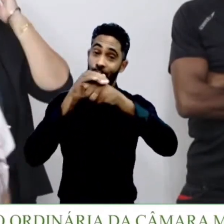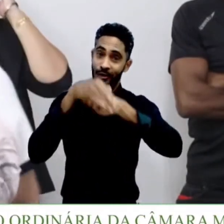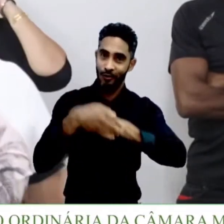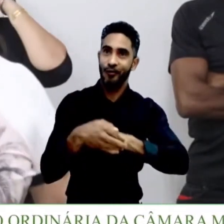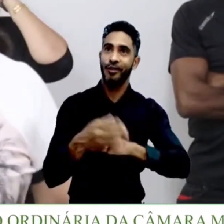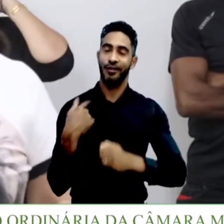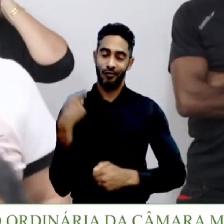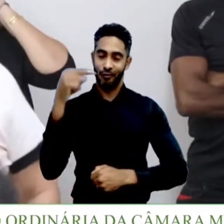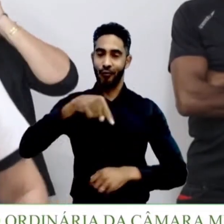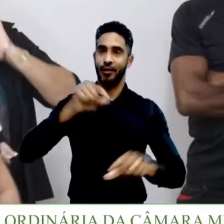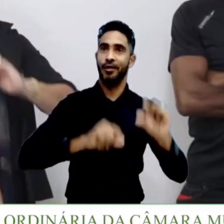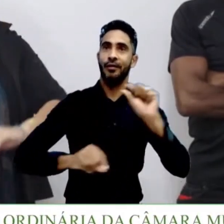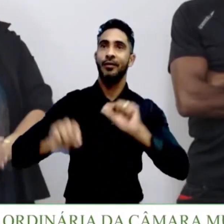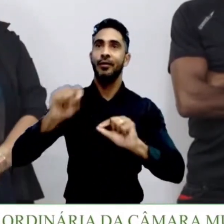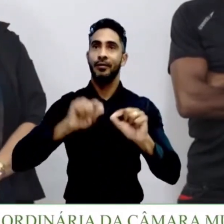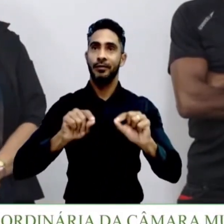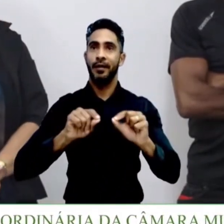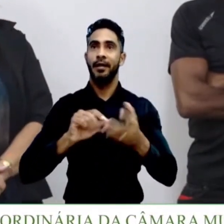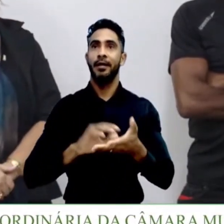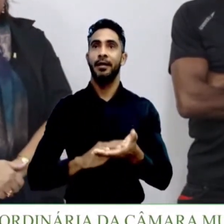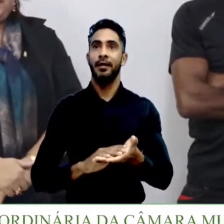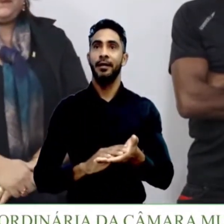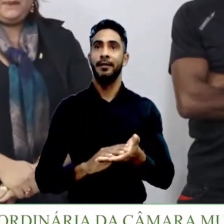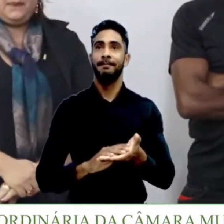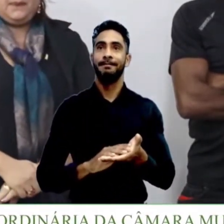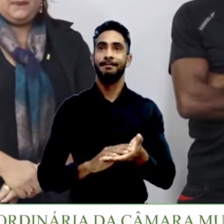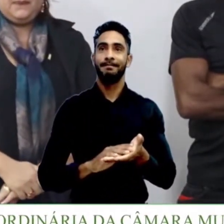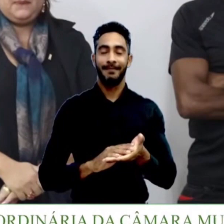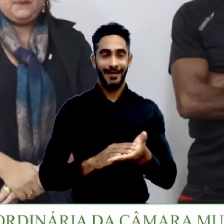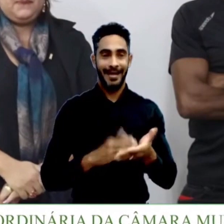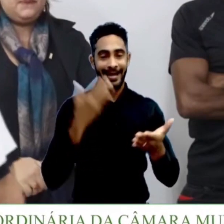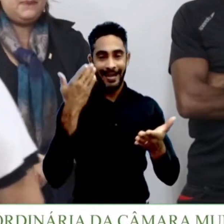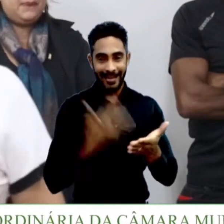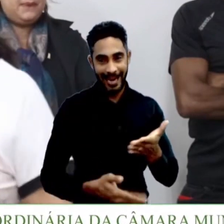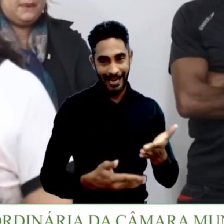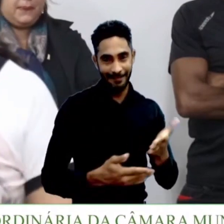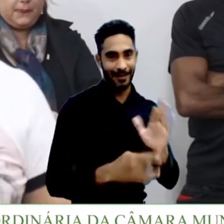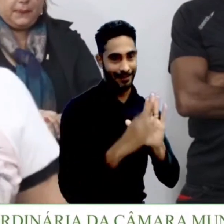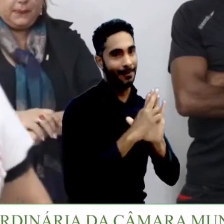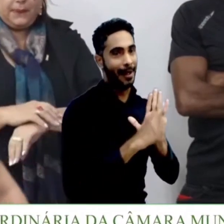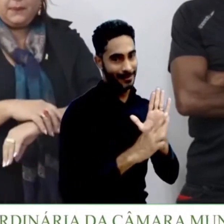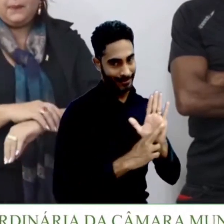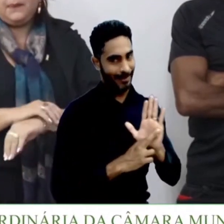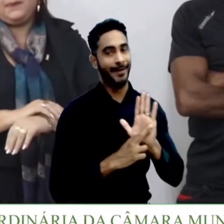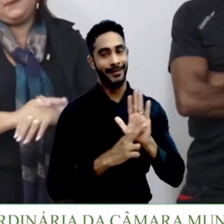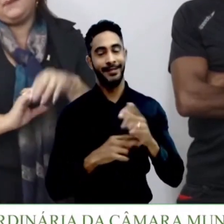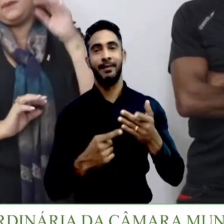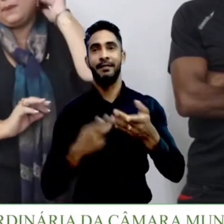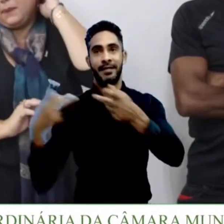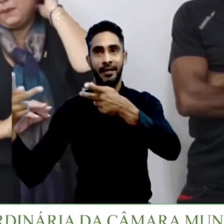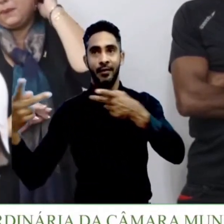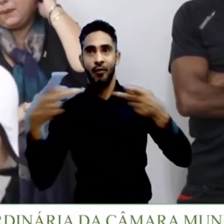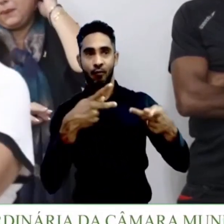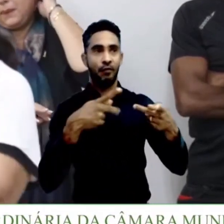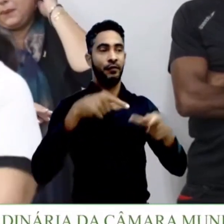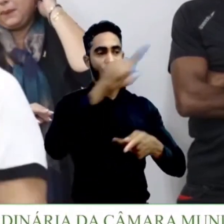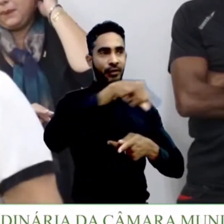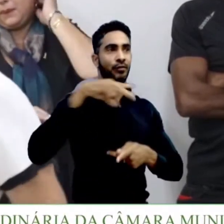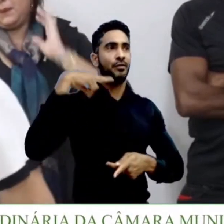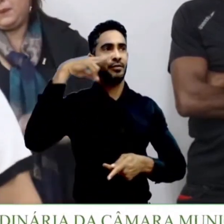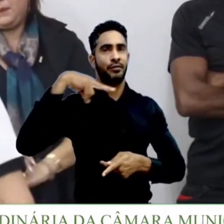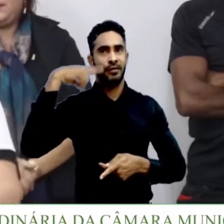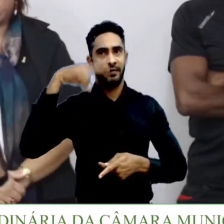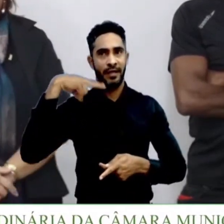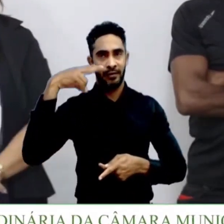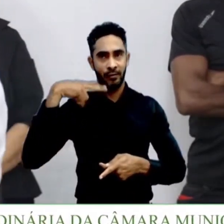Eu estou aqui, gente, fugindo da regra, né, presidente? É para fazer o convite aos demais vereadores,